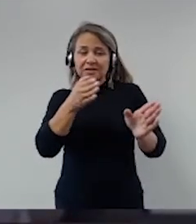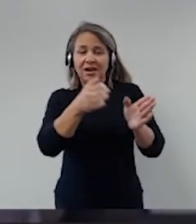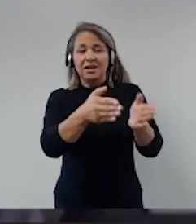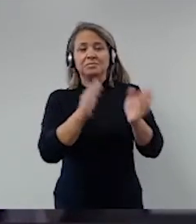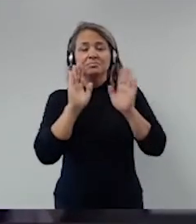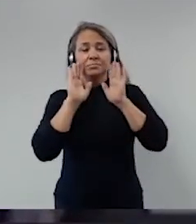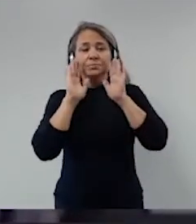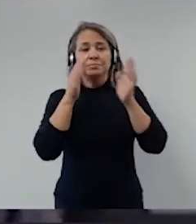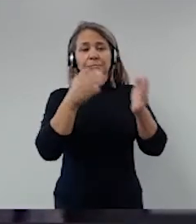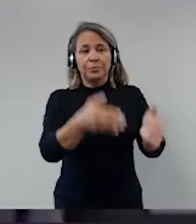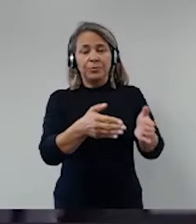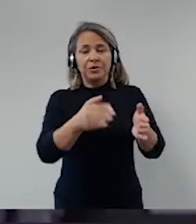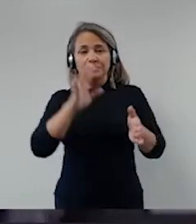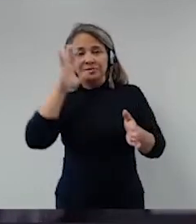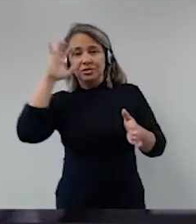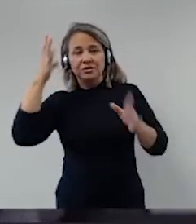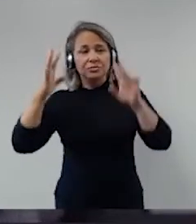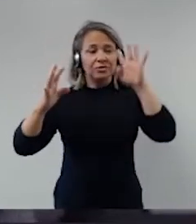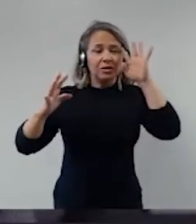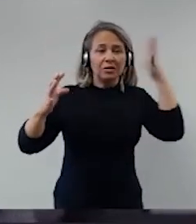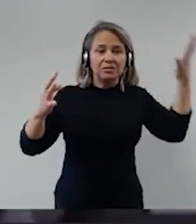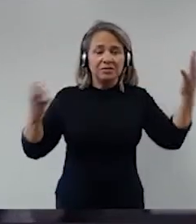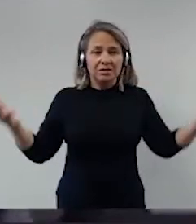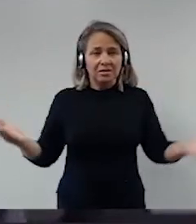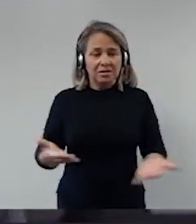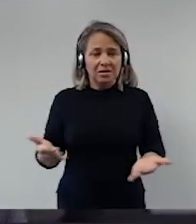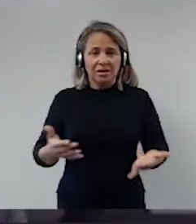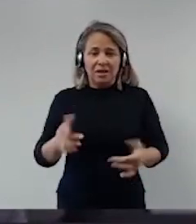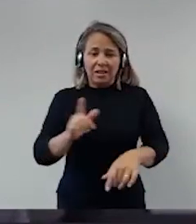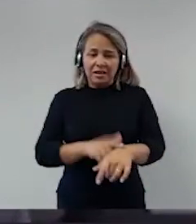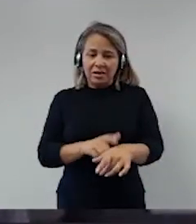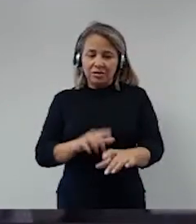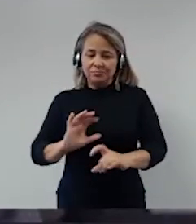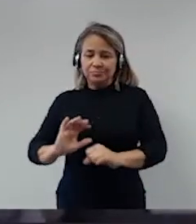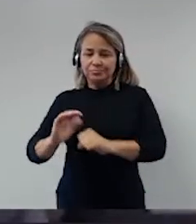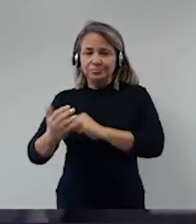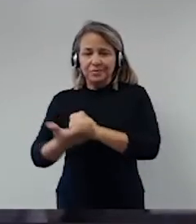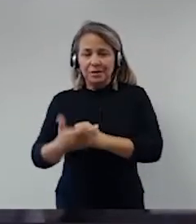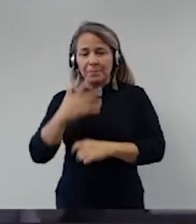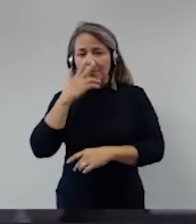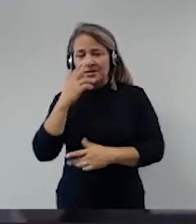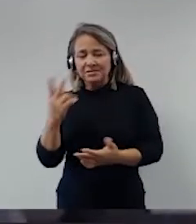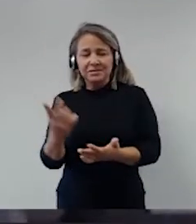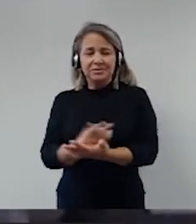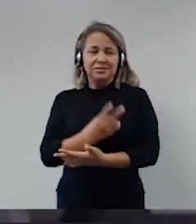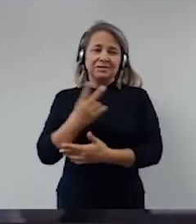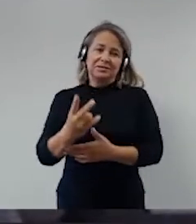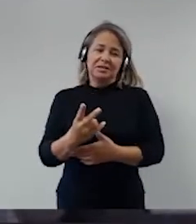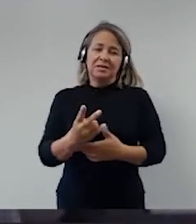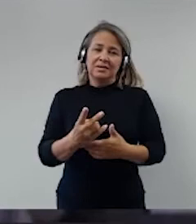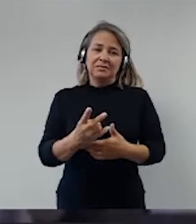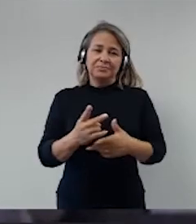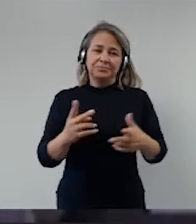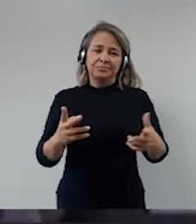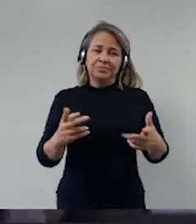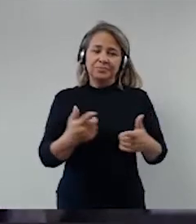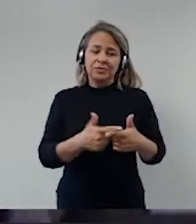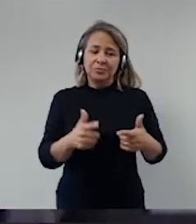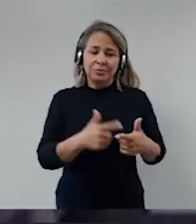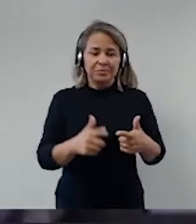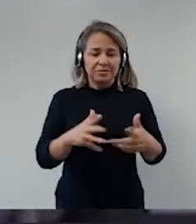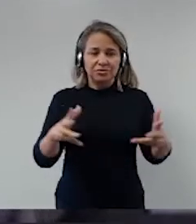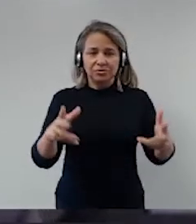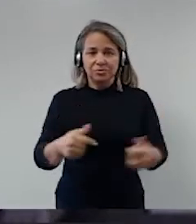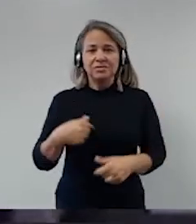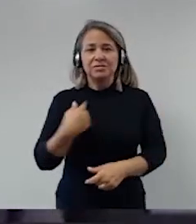a concentração de decisões nesse momento de pandemia tem sido fruto de uma expropriação de toda a nossa experiência